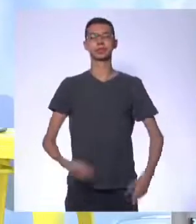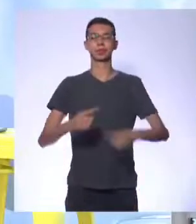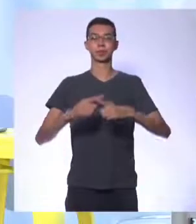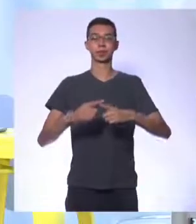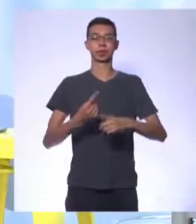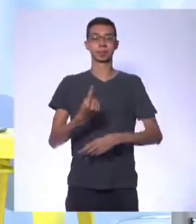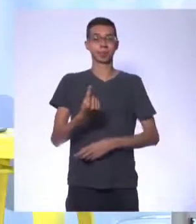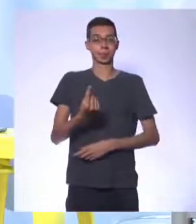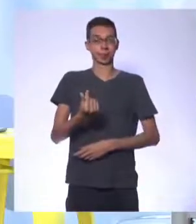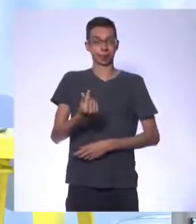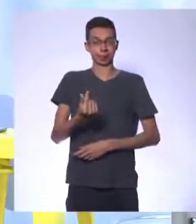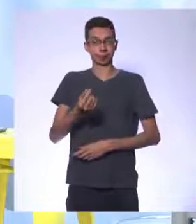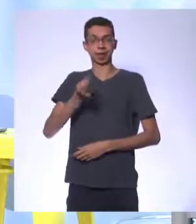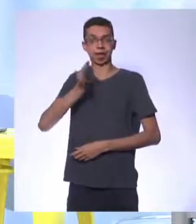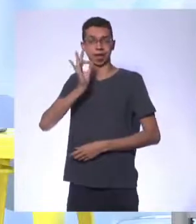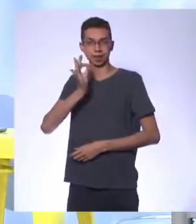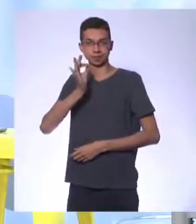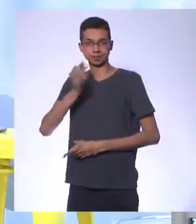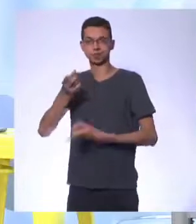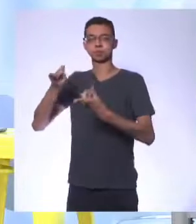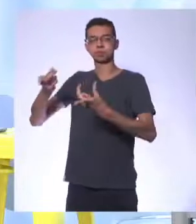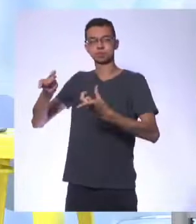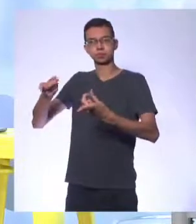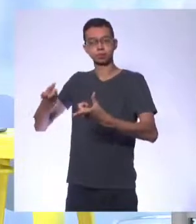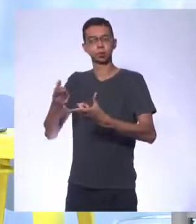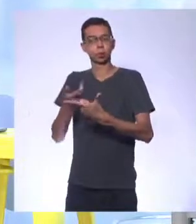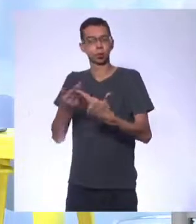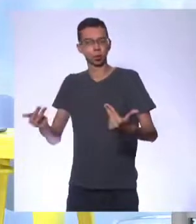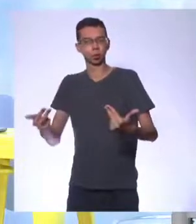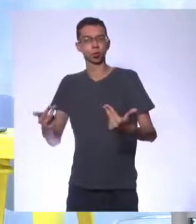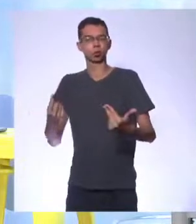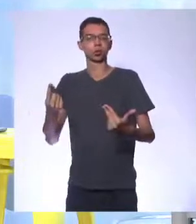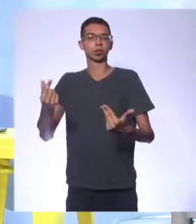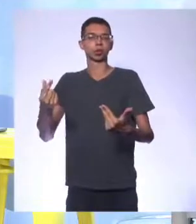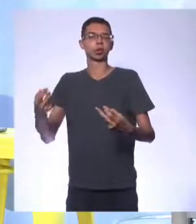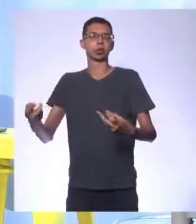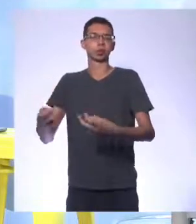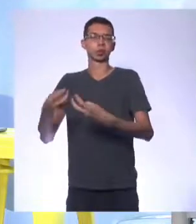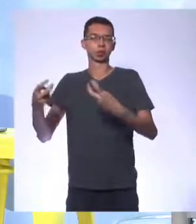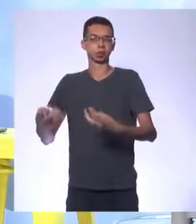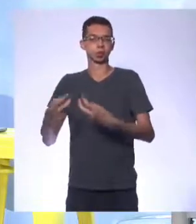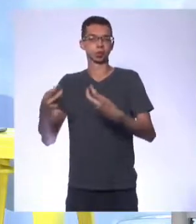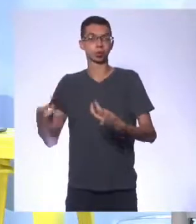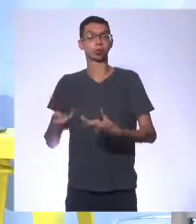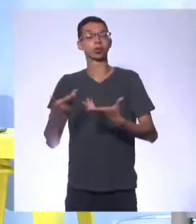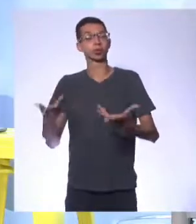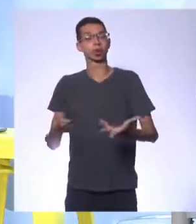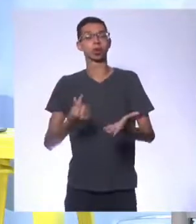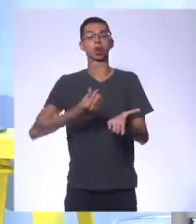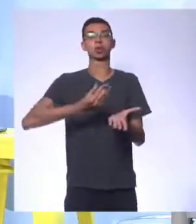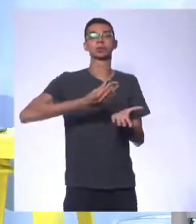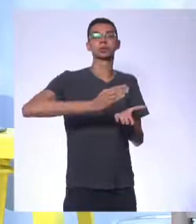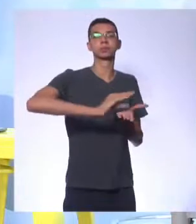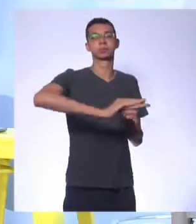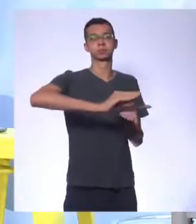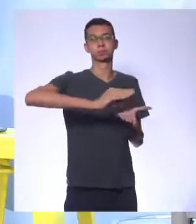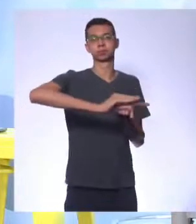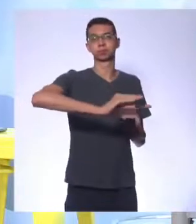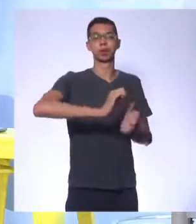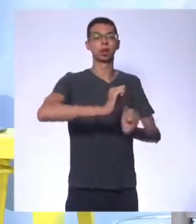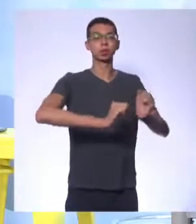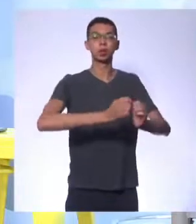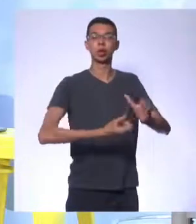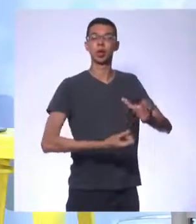capital gerado com o café, né, que sairia aí os recursos necessários para a implementação da indústria